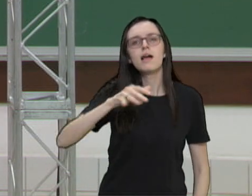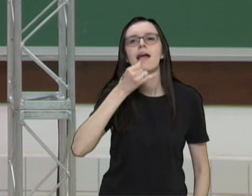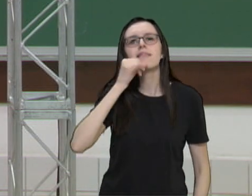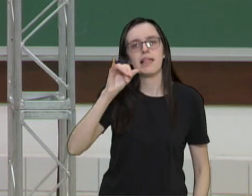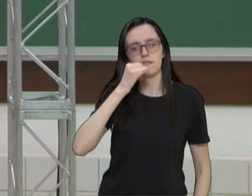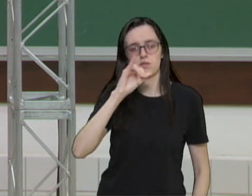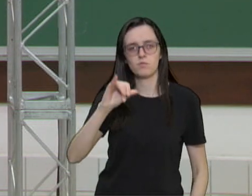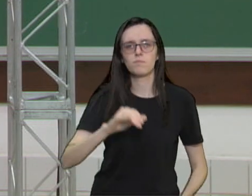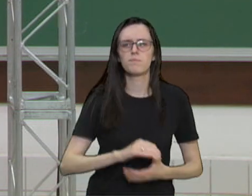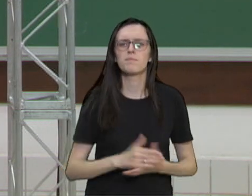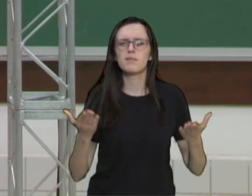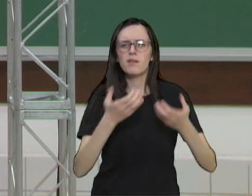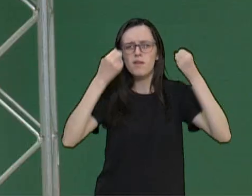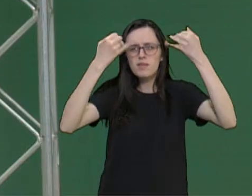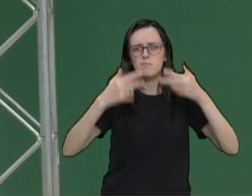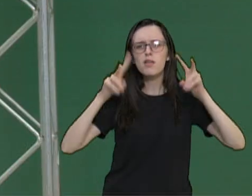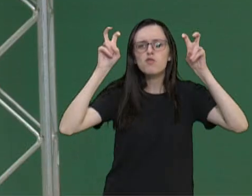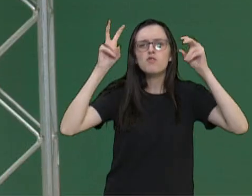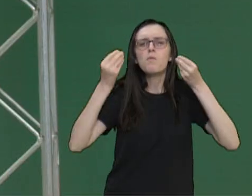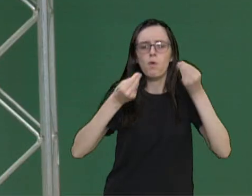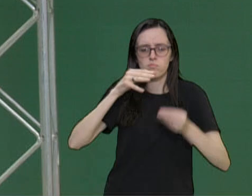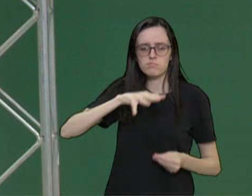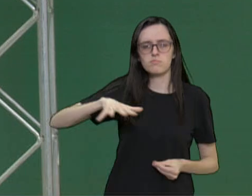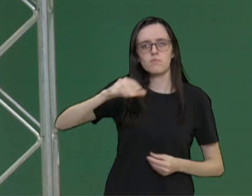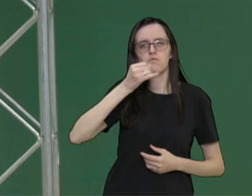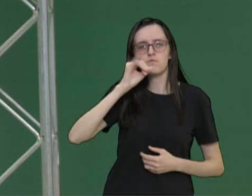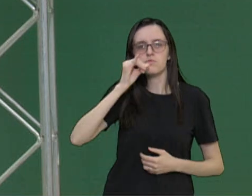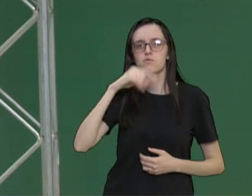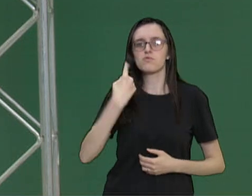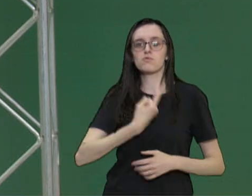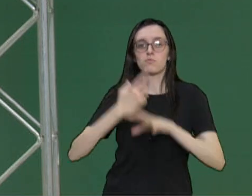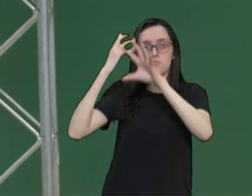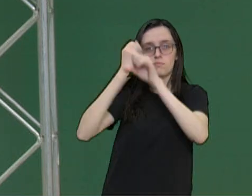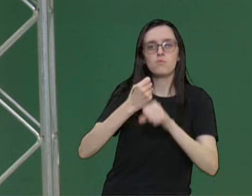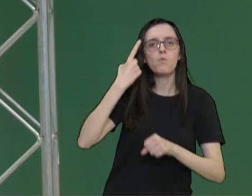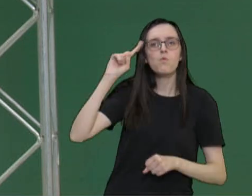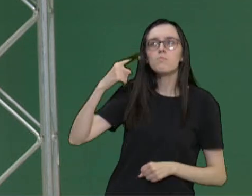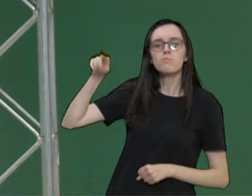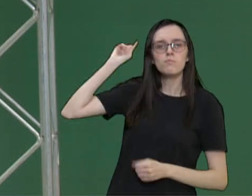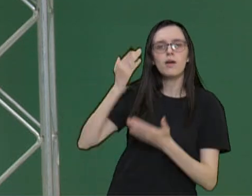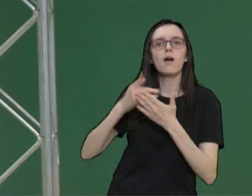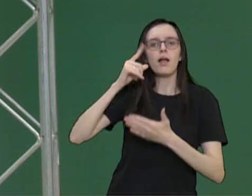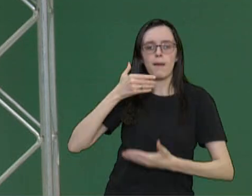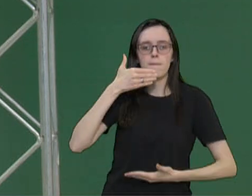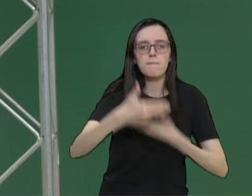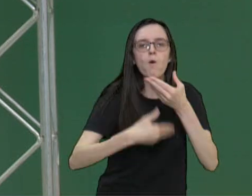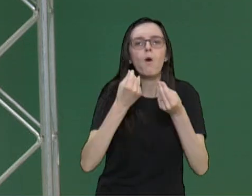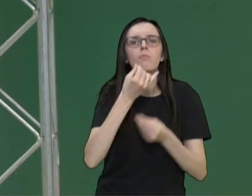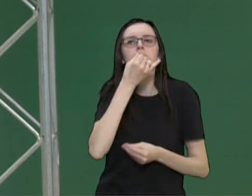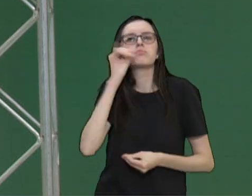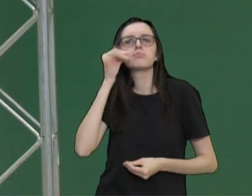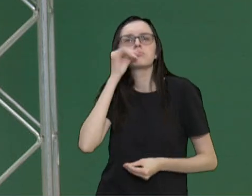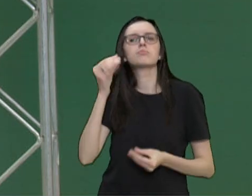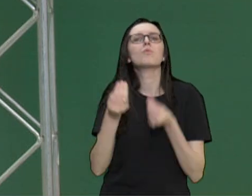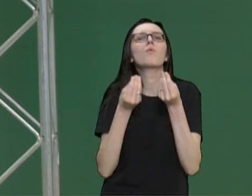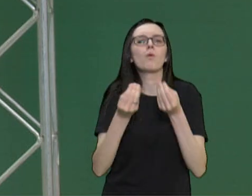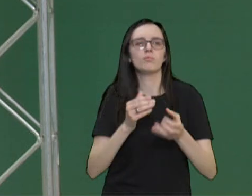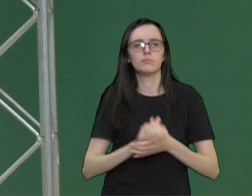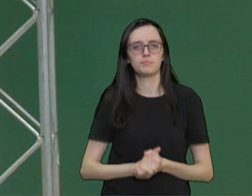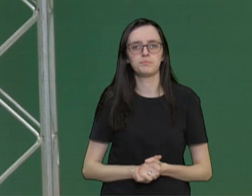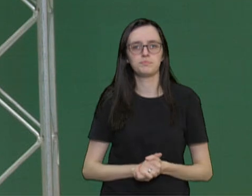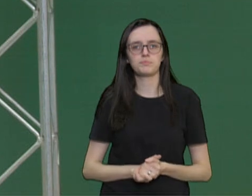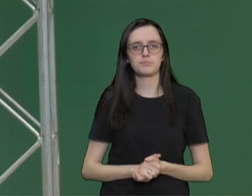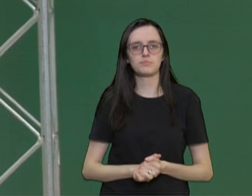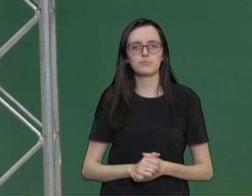gente introduzir esse conceito de campo elétrico, vamos retomar o assunto da última aula que falava sobre os processos de eletrização.